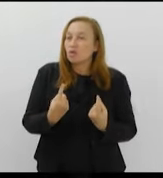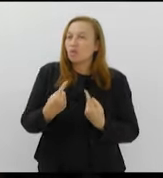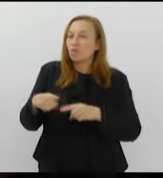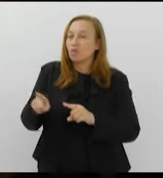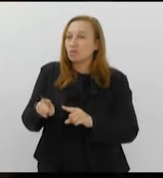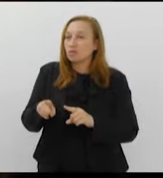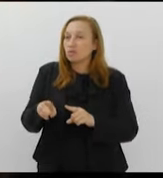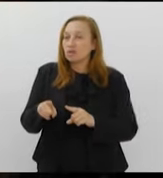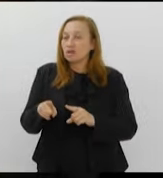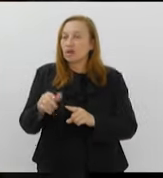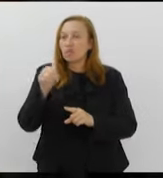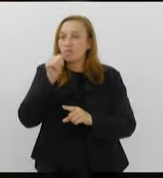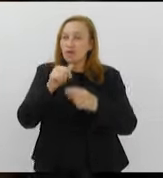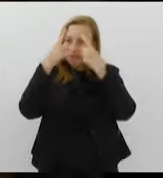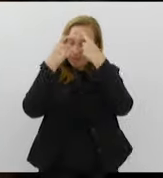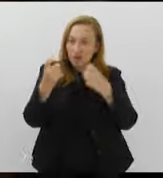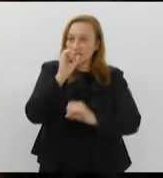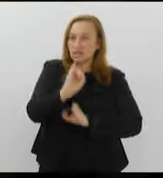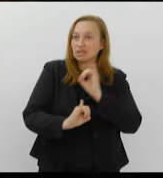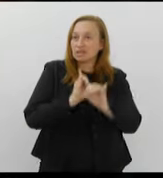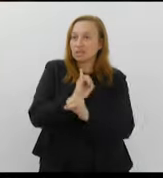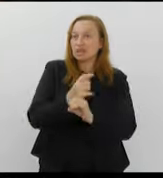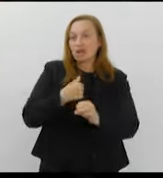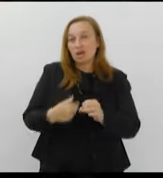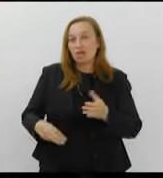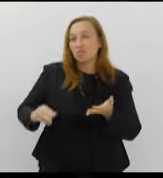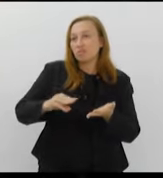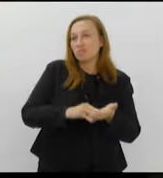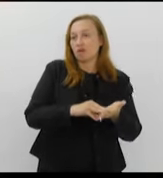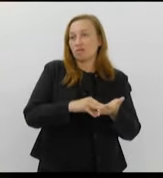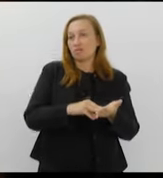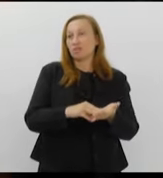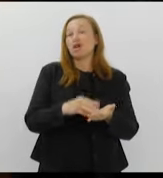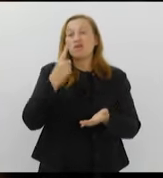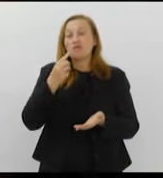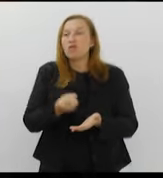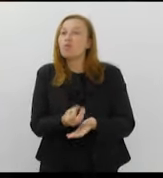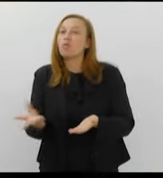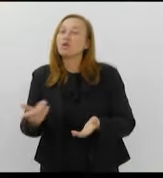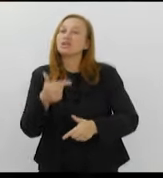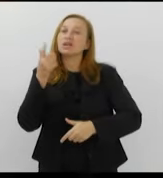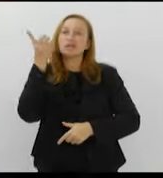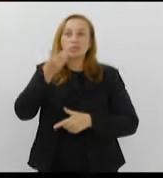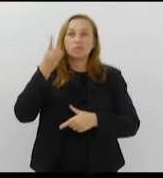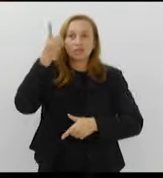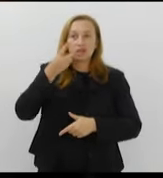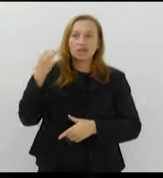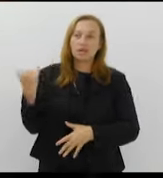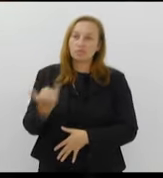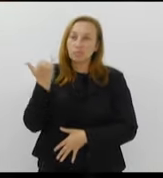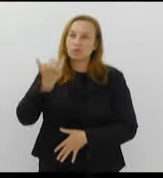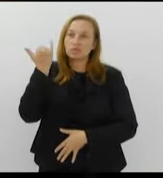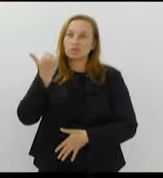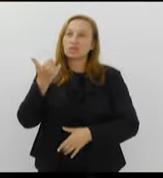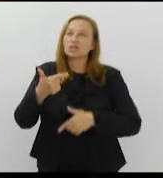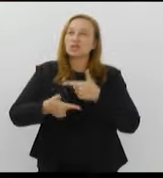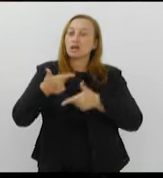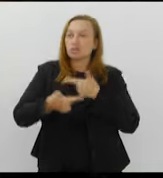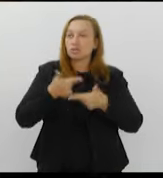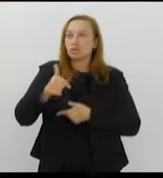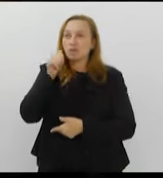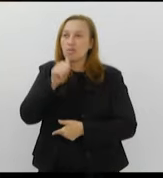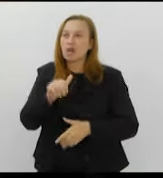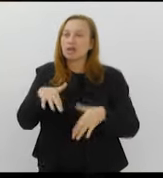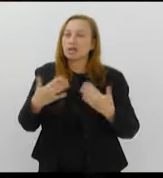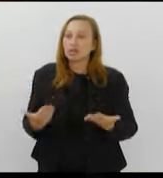Cibernética contra a Mulher, da qual eu tive a honra de ser membro, e ver o quanto que o trabalho da deputada é empenhado em prol das mulheres.